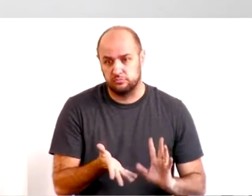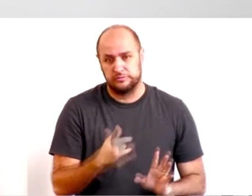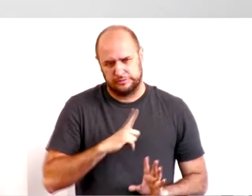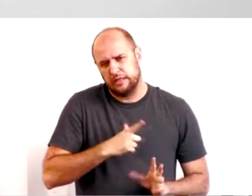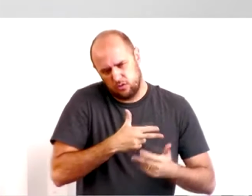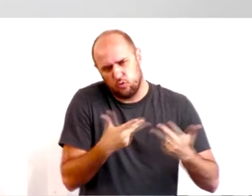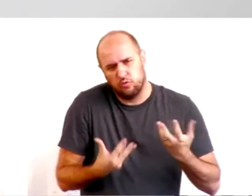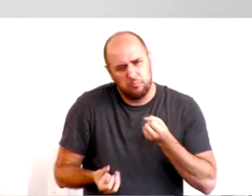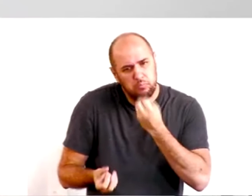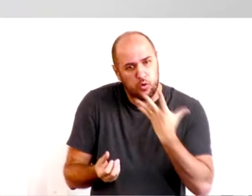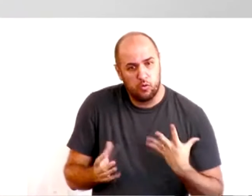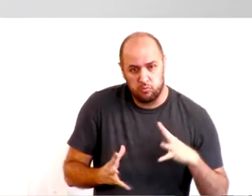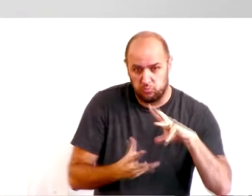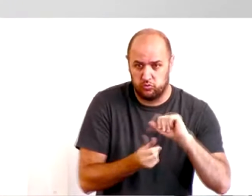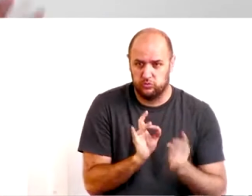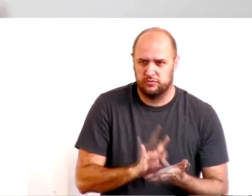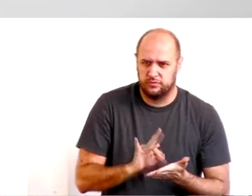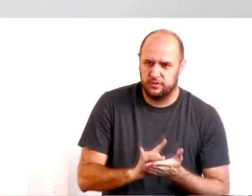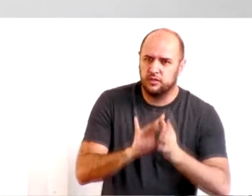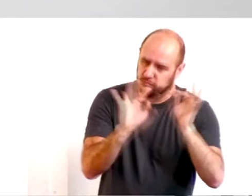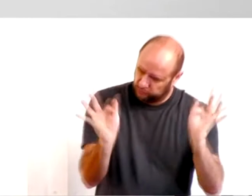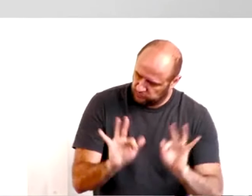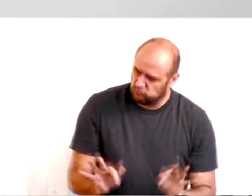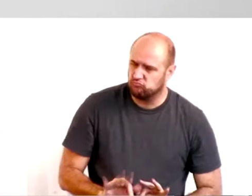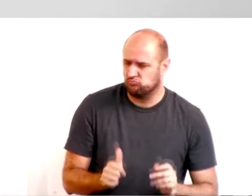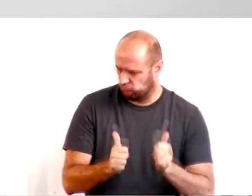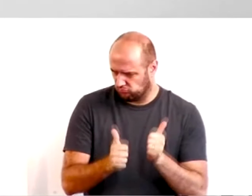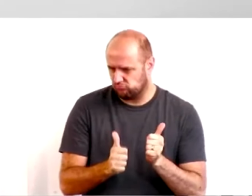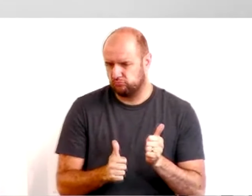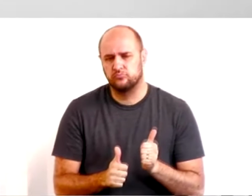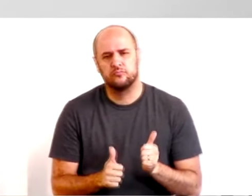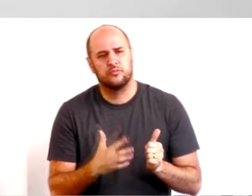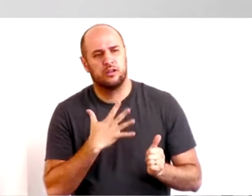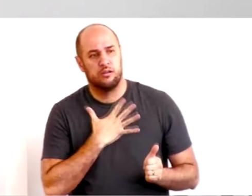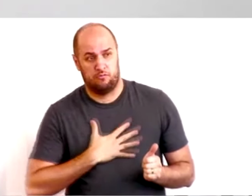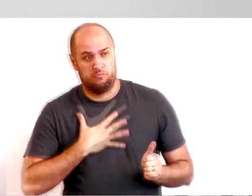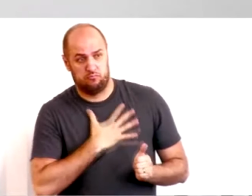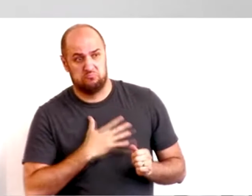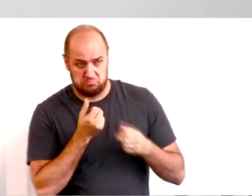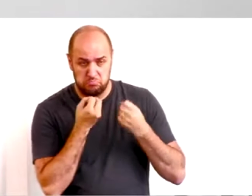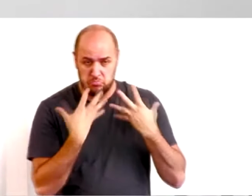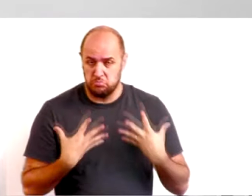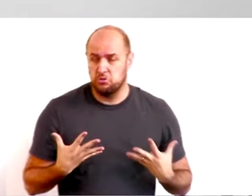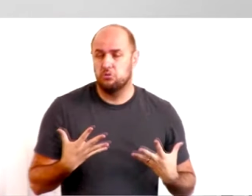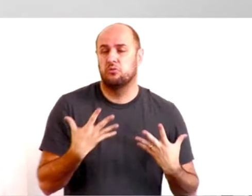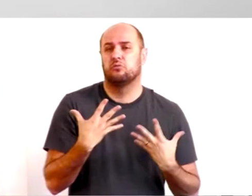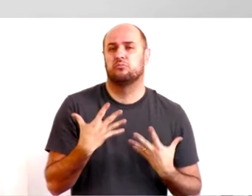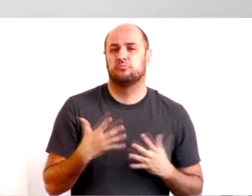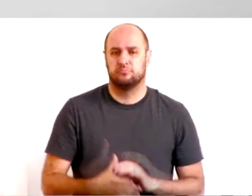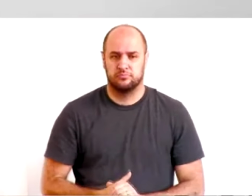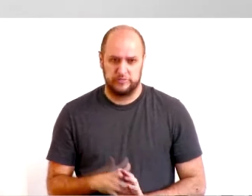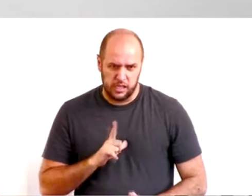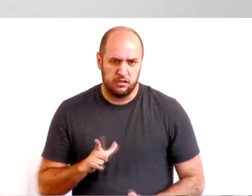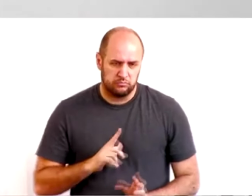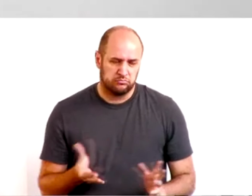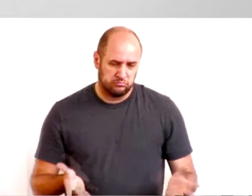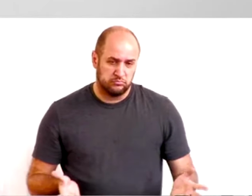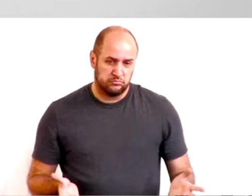boas neste mundo, de alegrias, de realizações, de prazer.